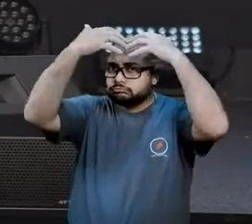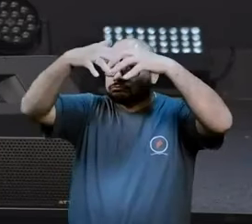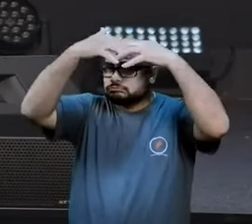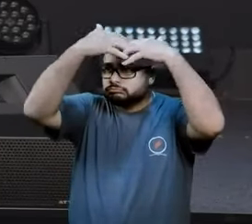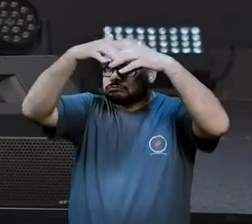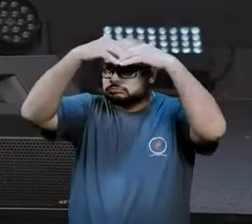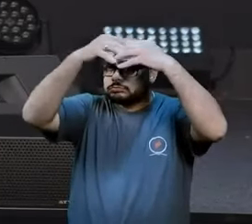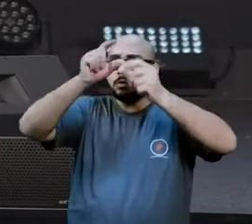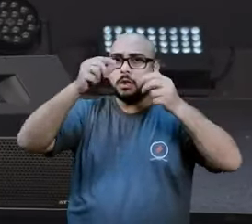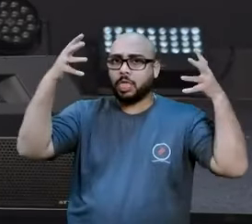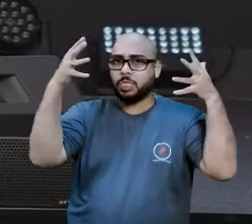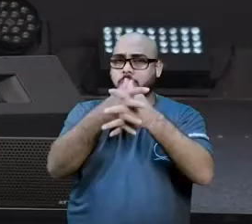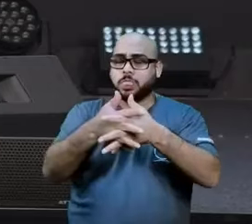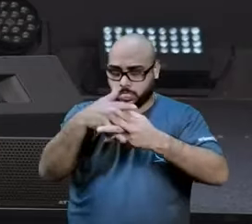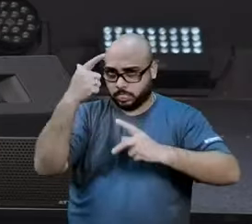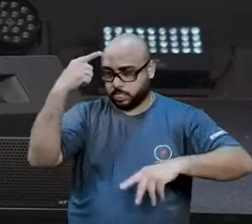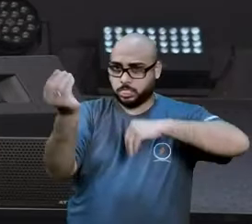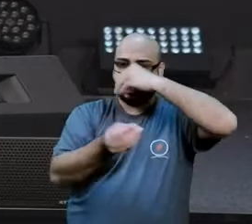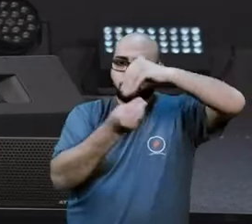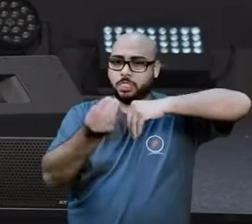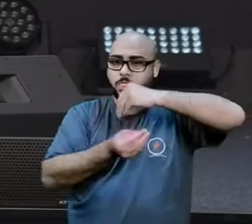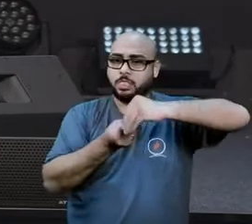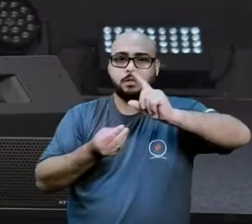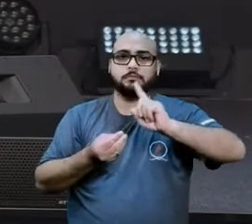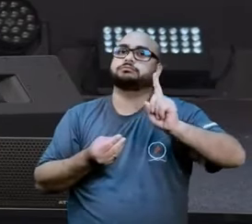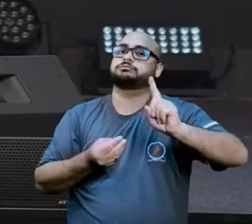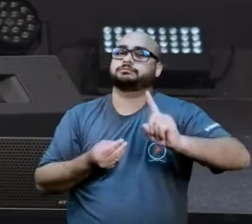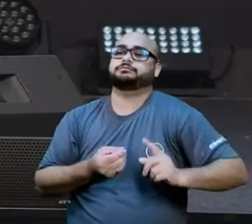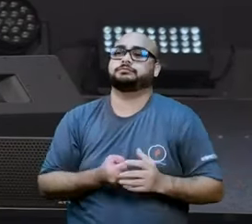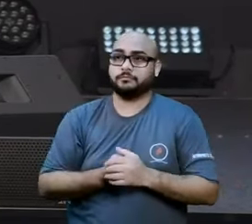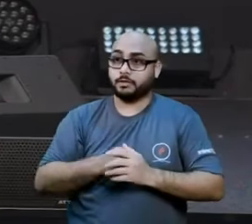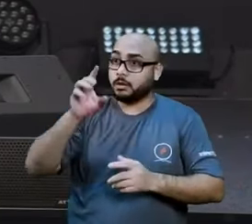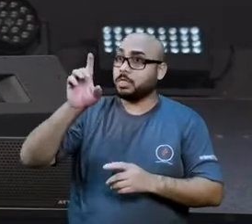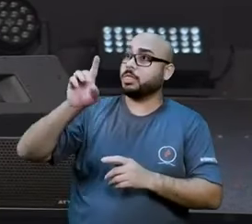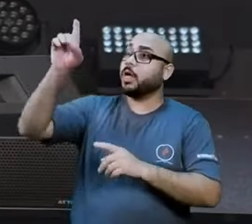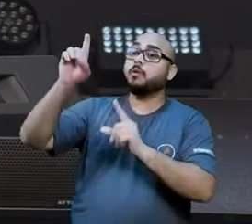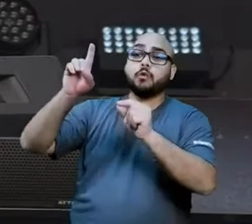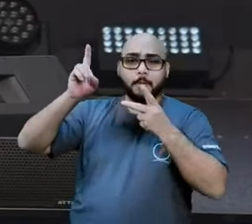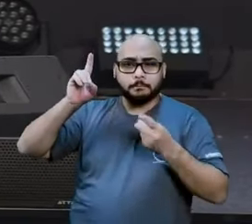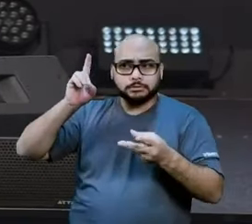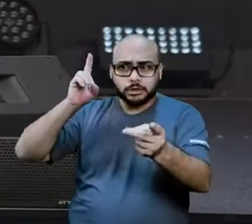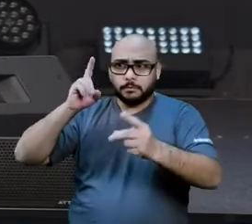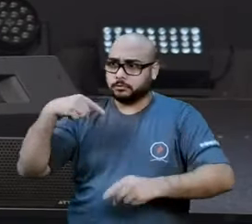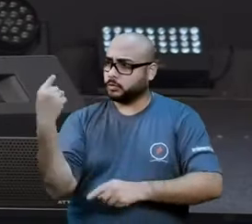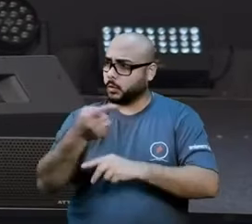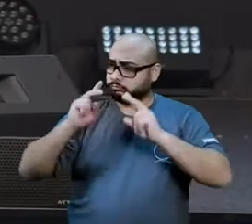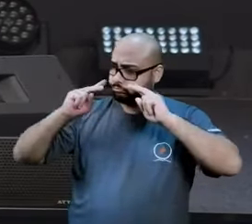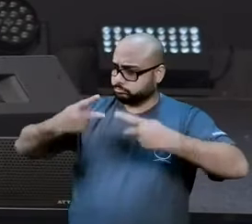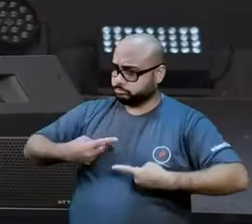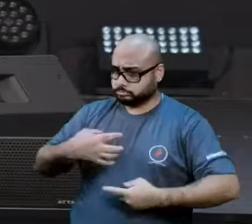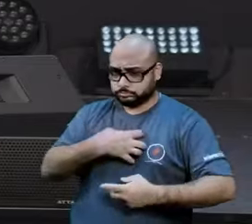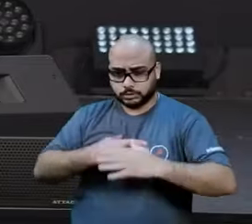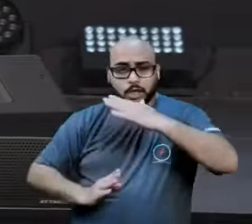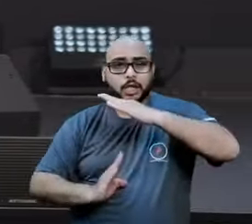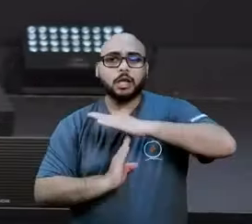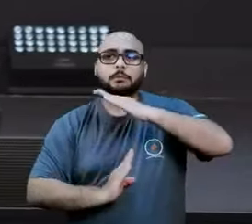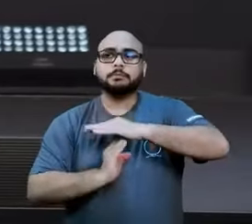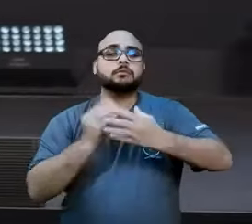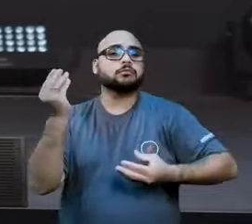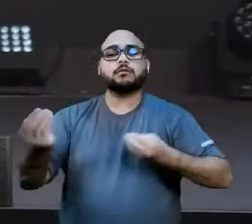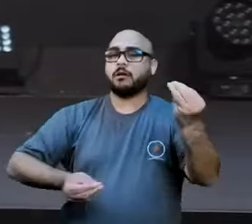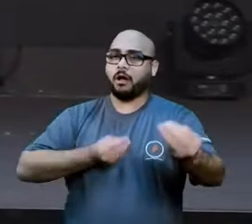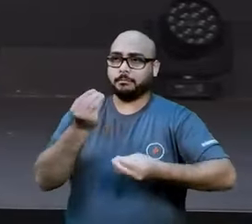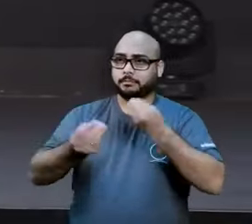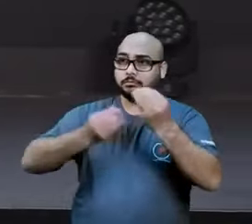homem a sua grandeza que tem uma mente limitada como por isso que o profeta Isaías no capítulo